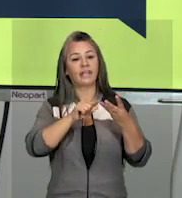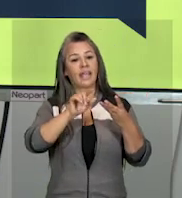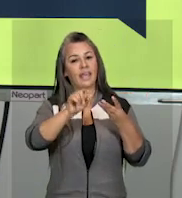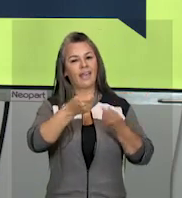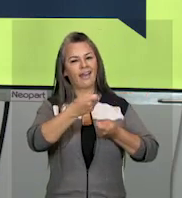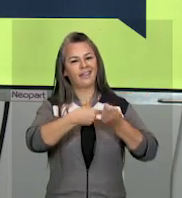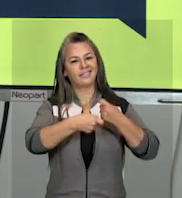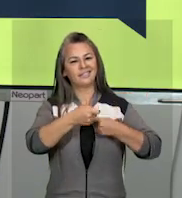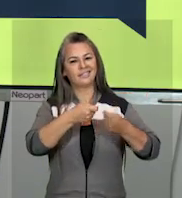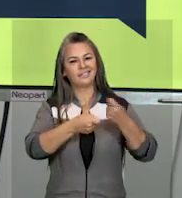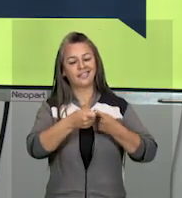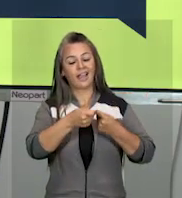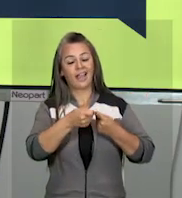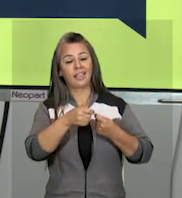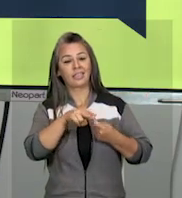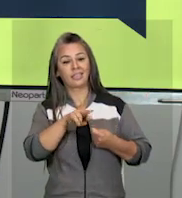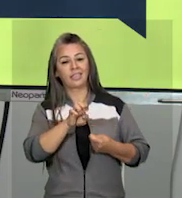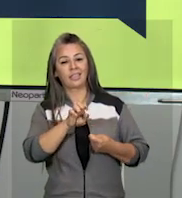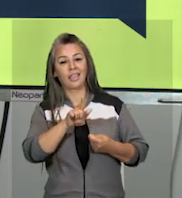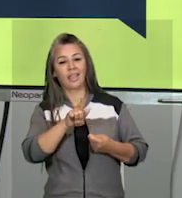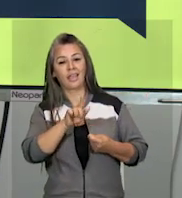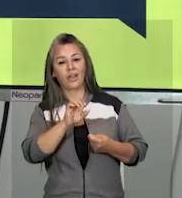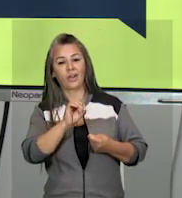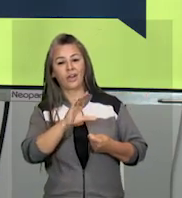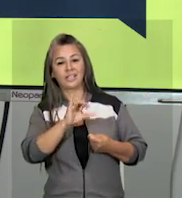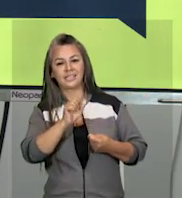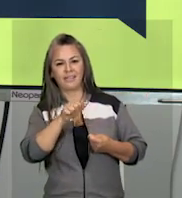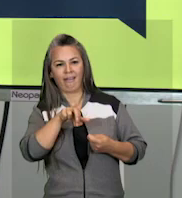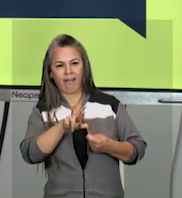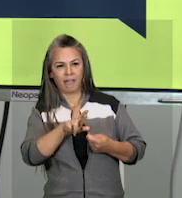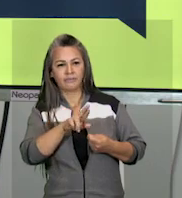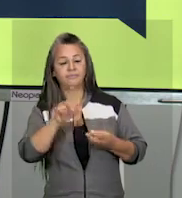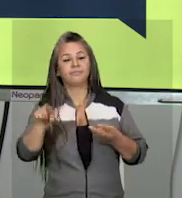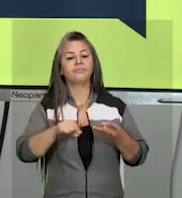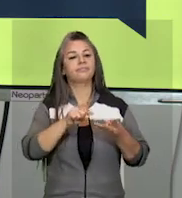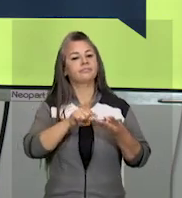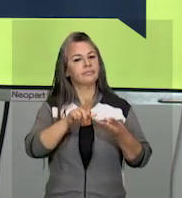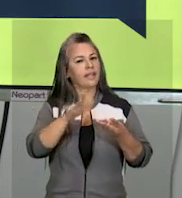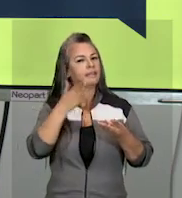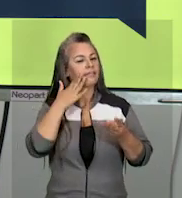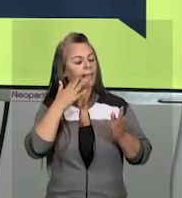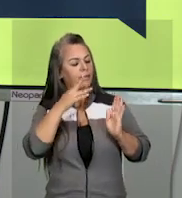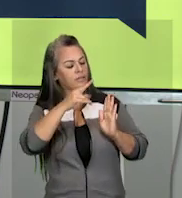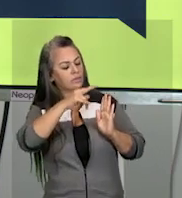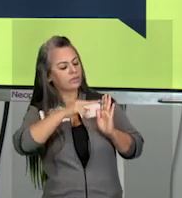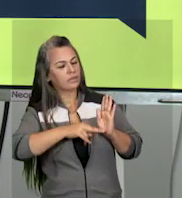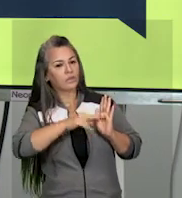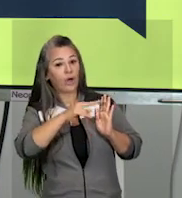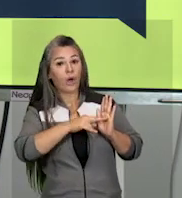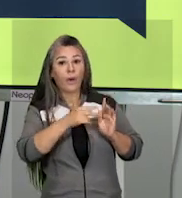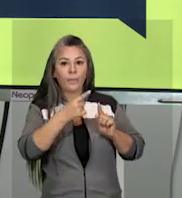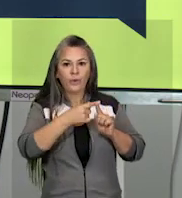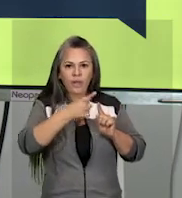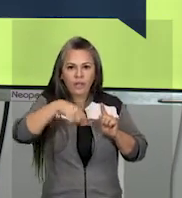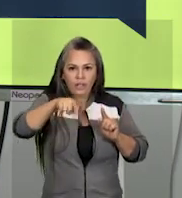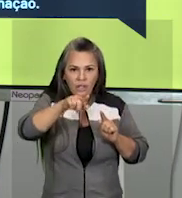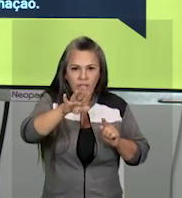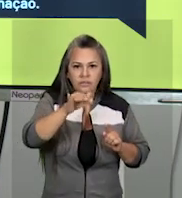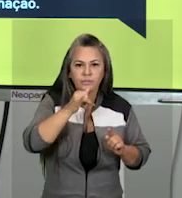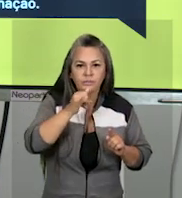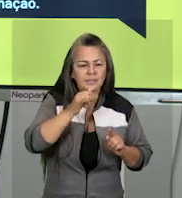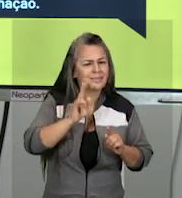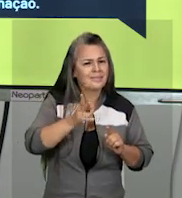né? Avaliando a força dos argumentos utilizados, porque todos nós argumentamos. Querem ver um